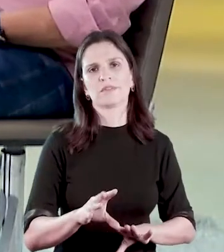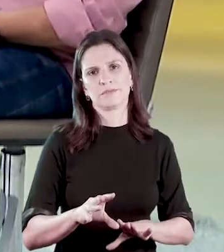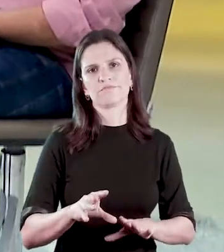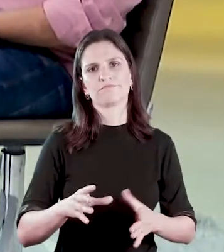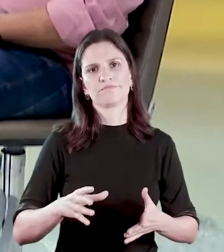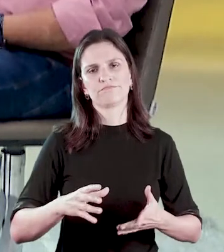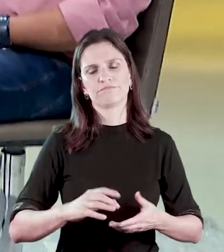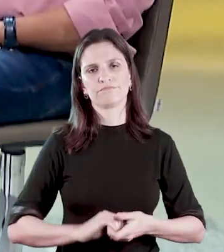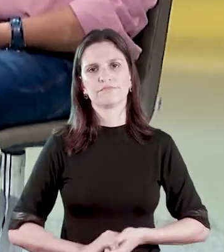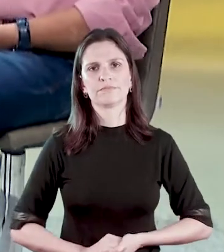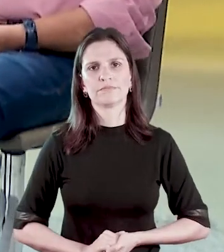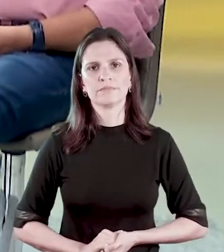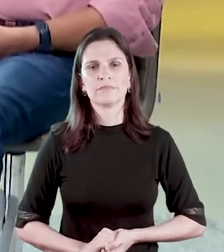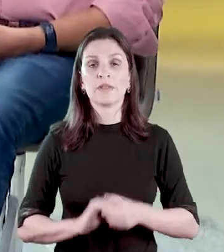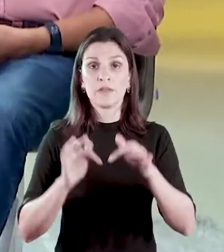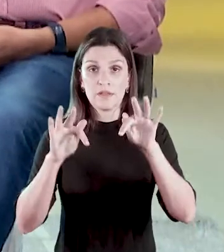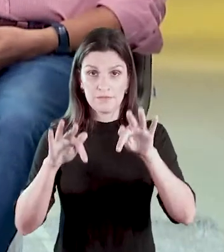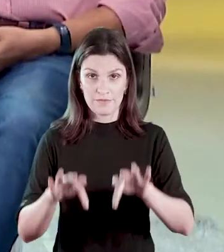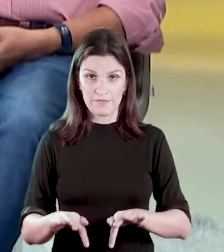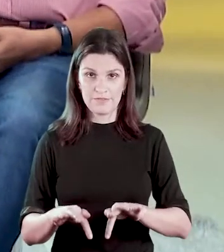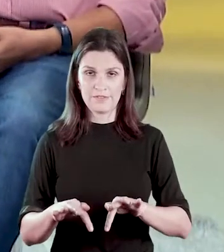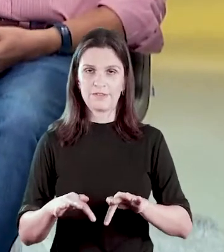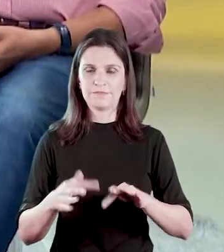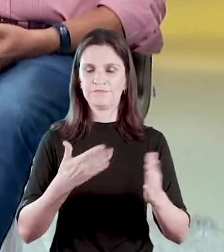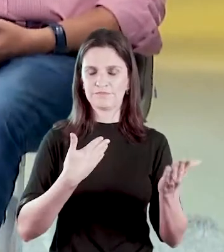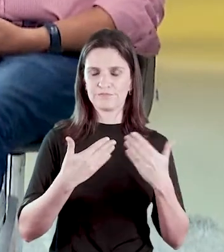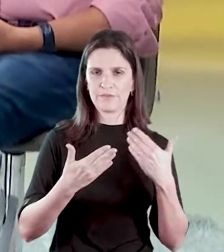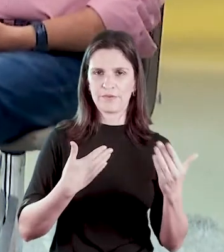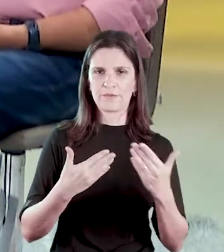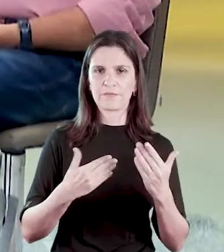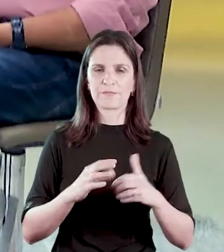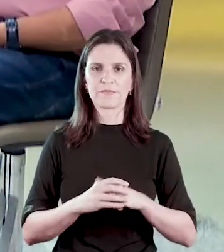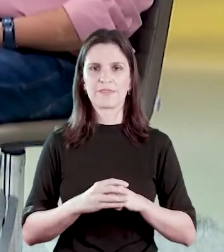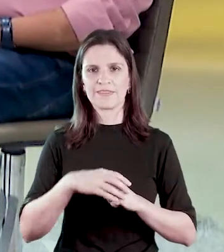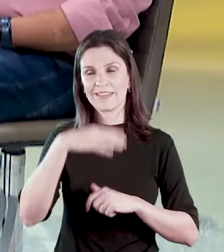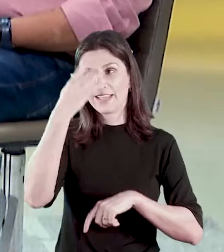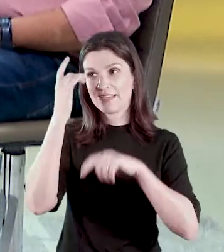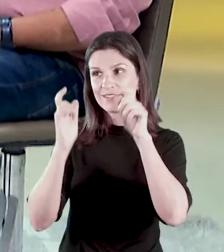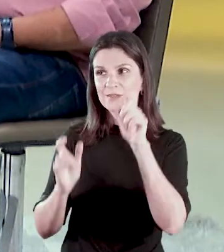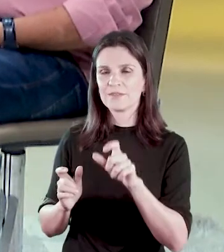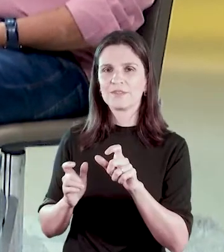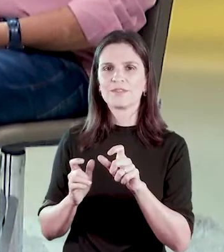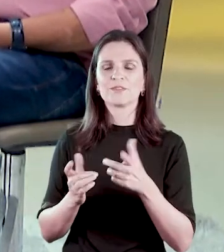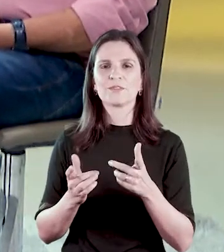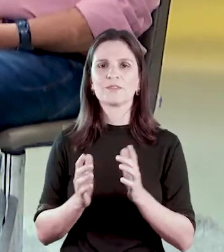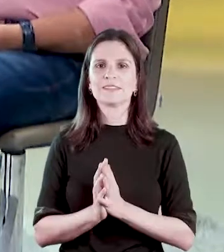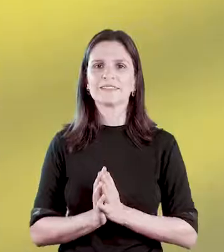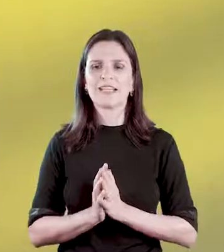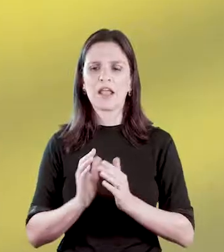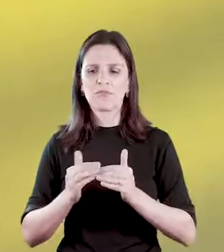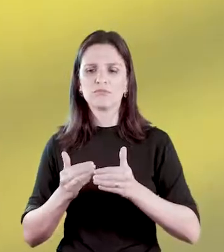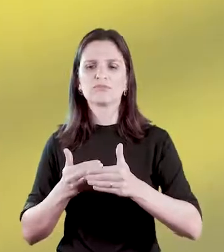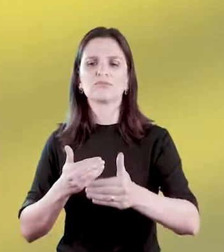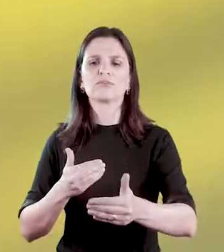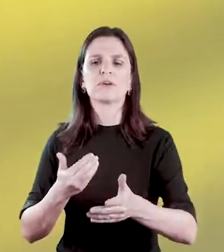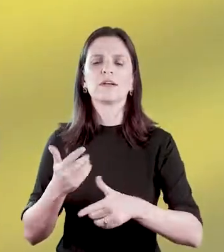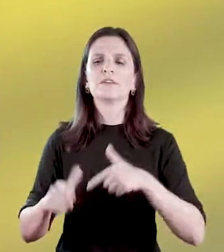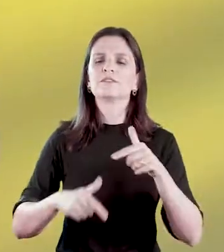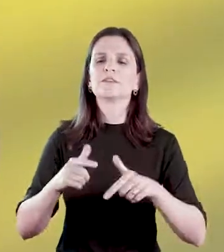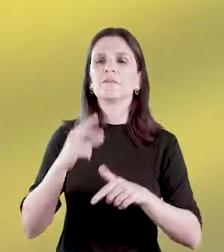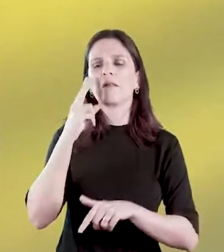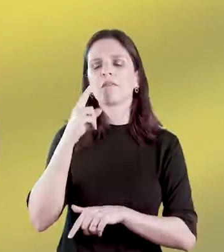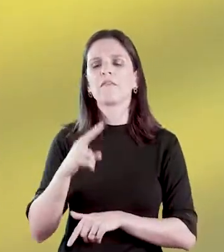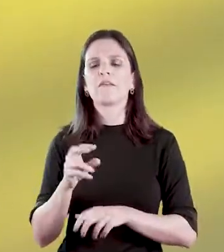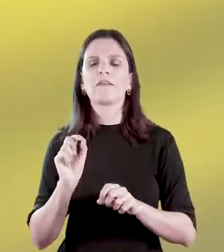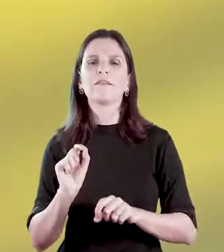pra gente finalizar o nosso bate-papo O que que a população o seu trabalho para os próximos quatro anos olha com certeza pode